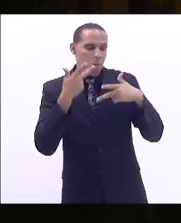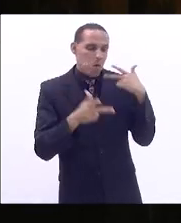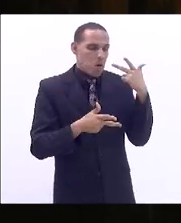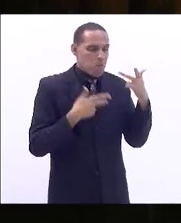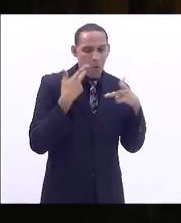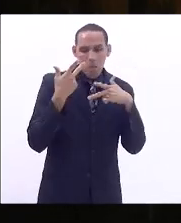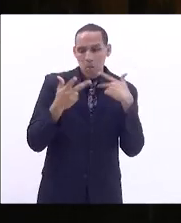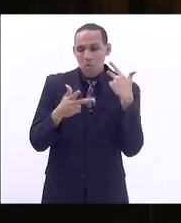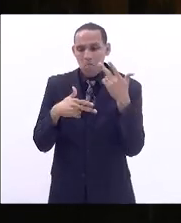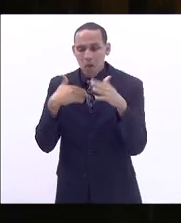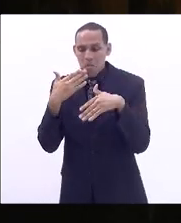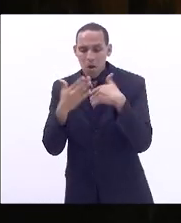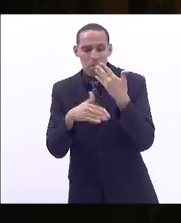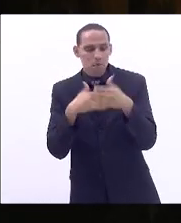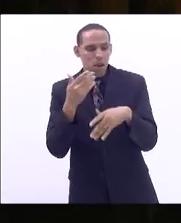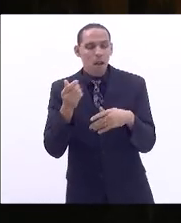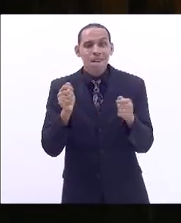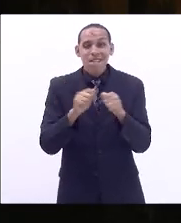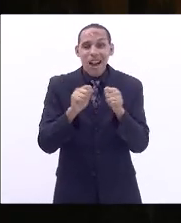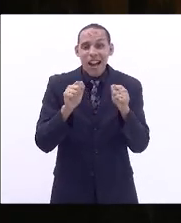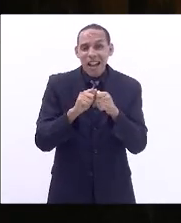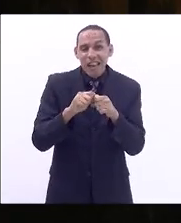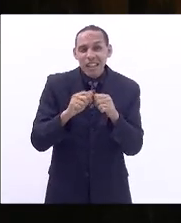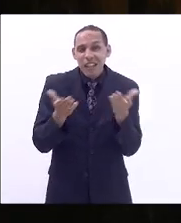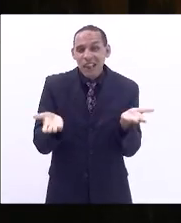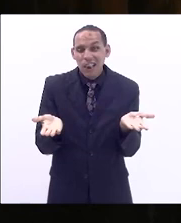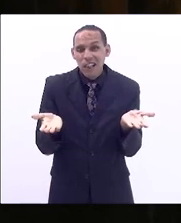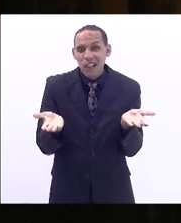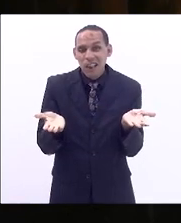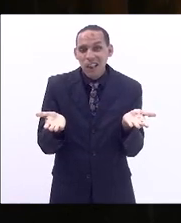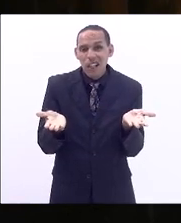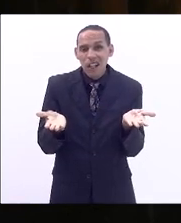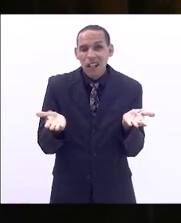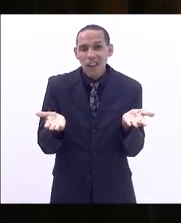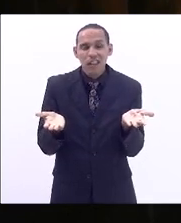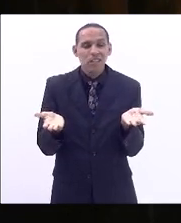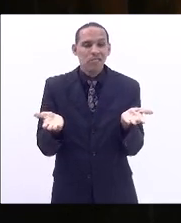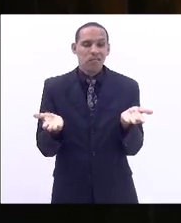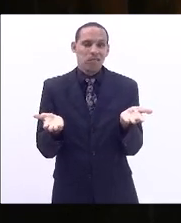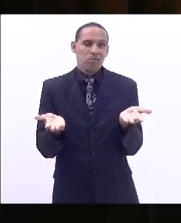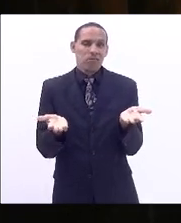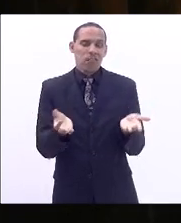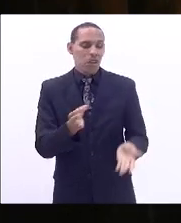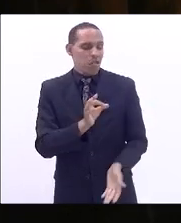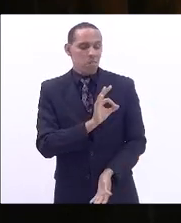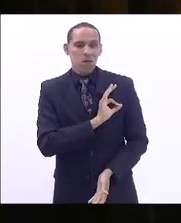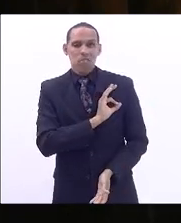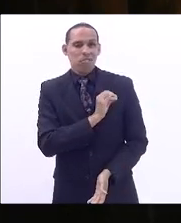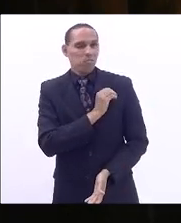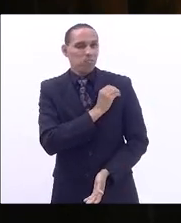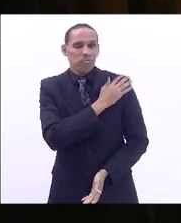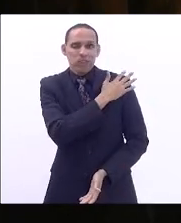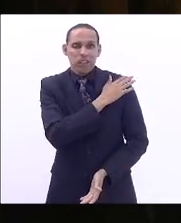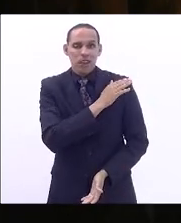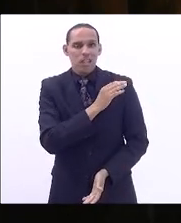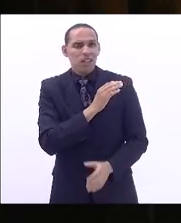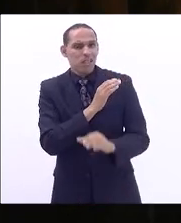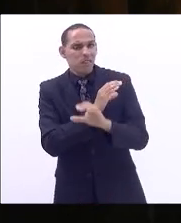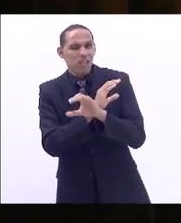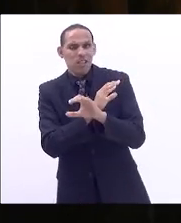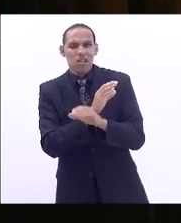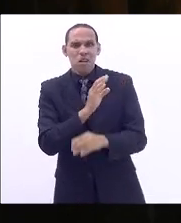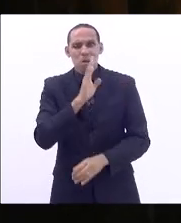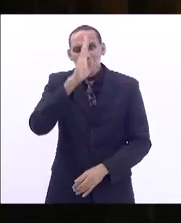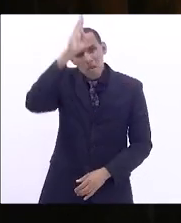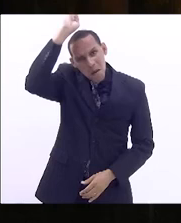falar se na hora de colocar em prática os nossos policiais militares o nosso policiais civis